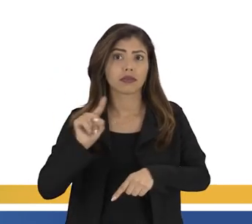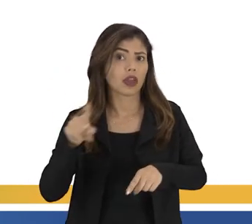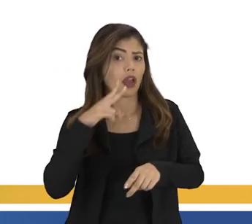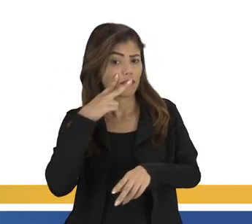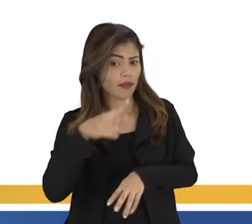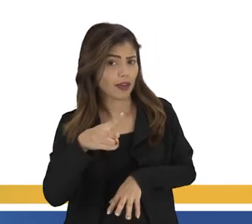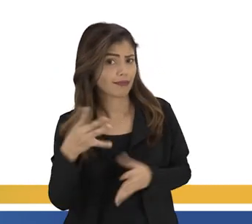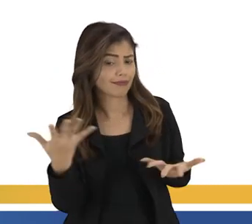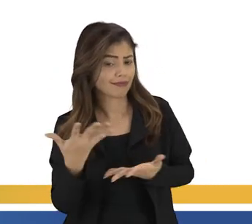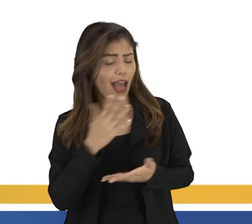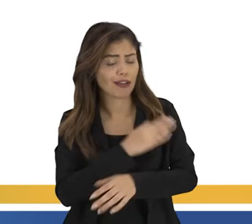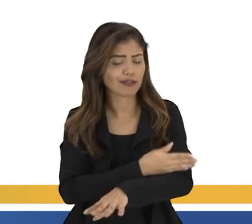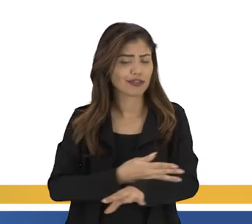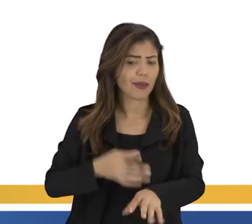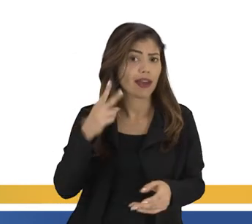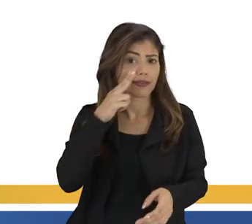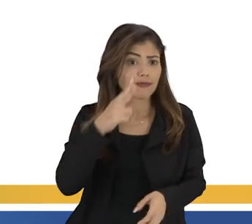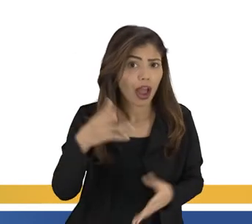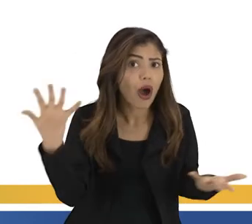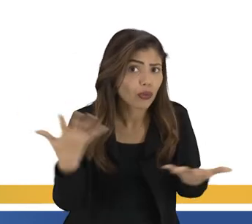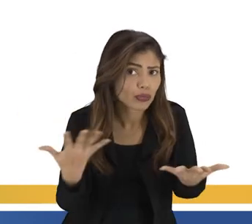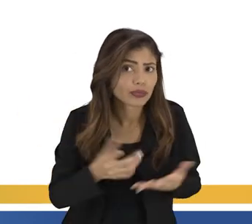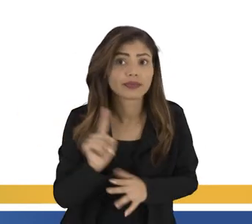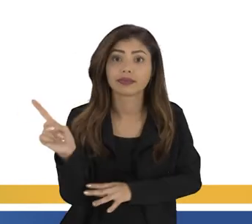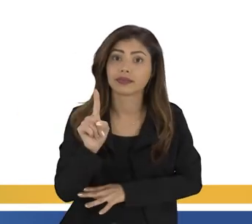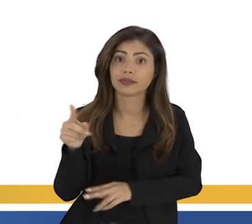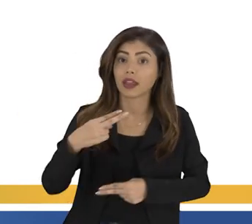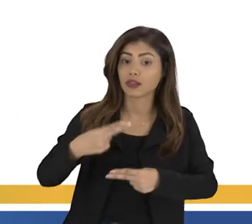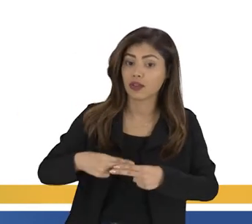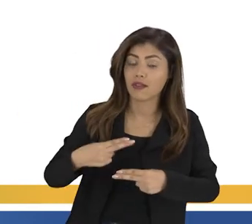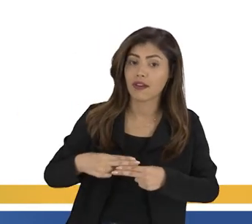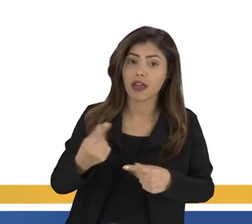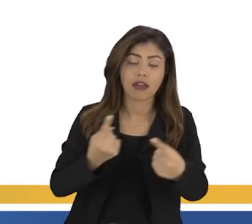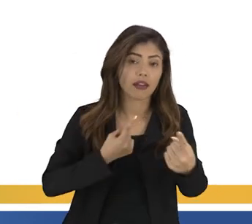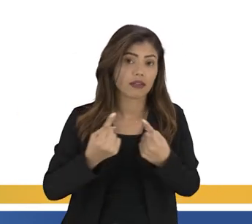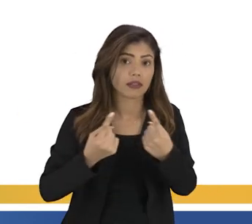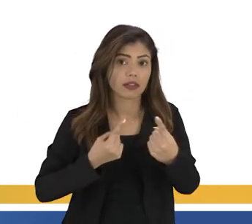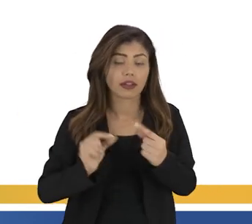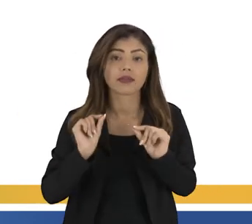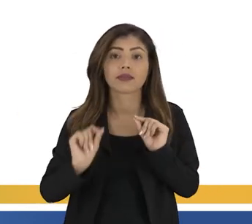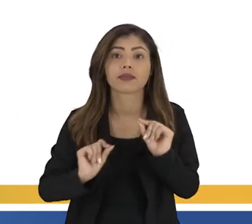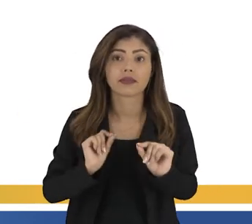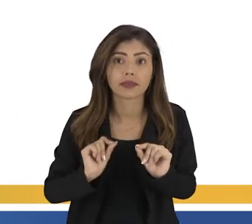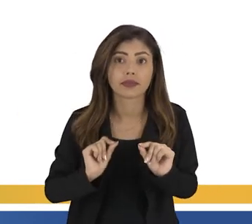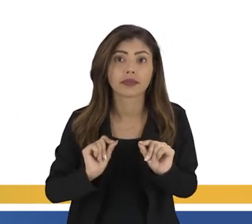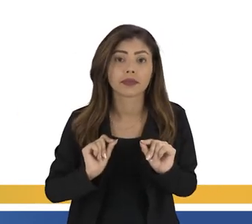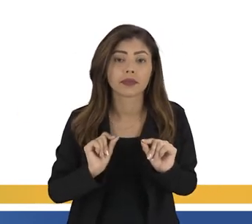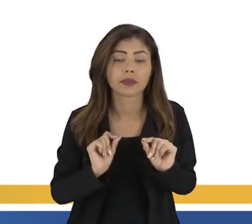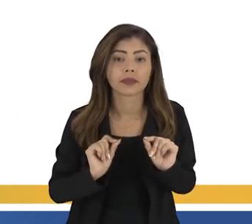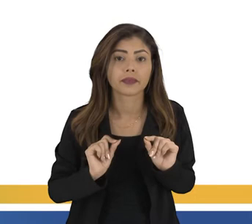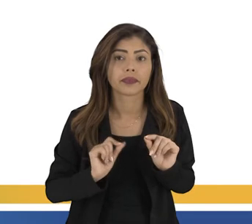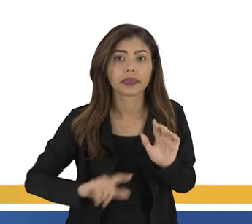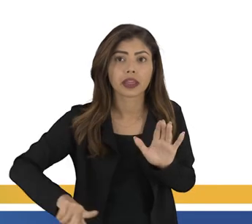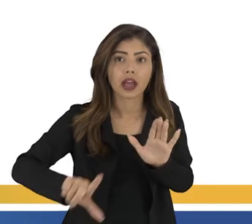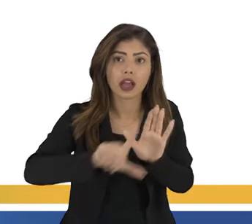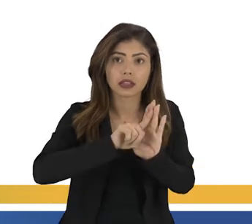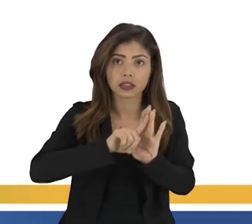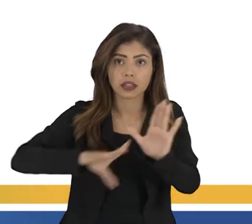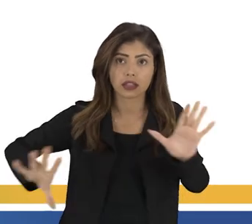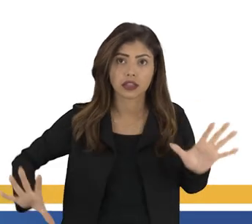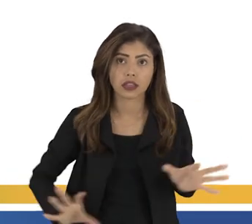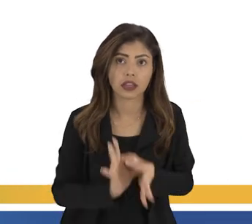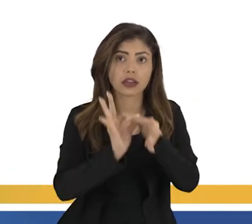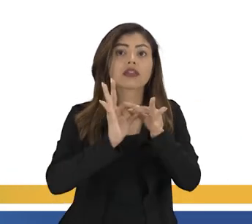aquelas novelas que vocês estão acostumados a ver hoje em dia essas novelas estão relacionadas a a leis